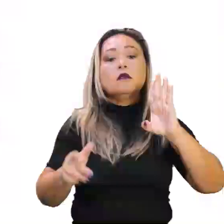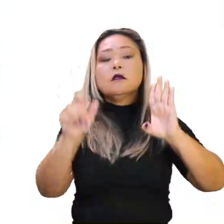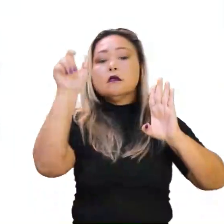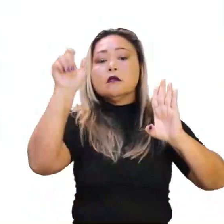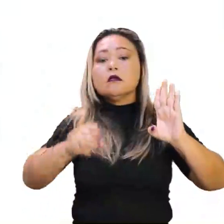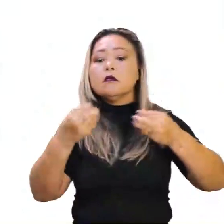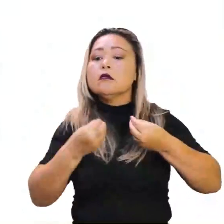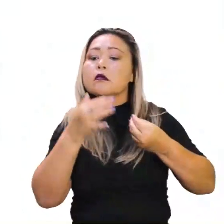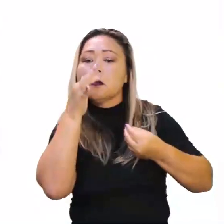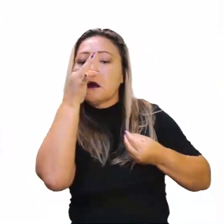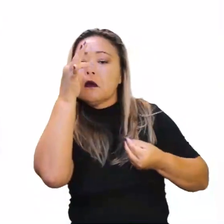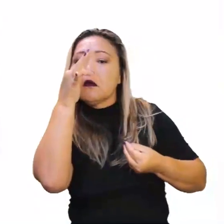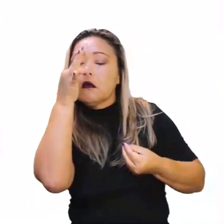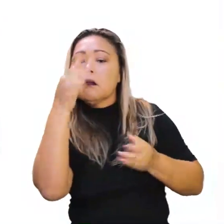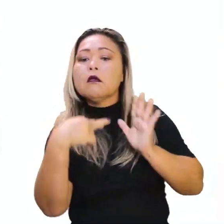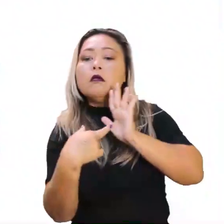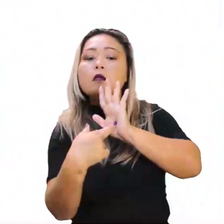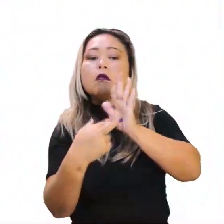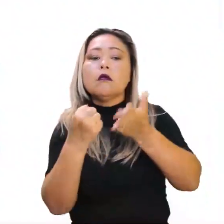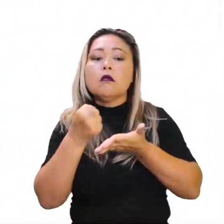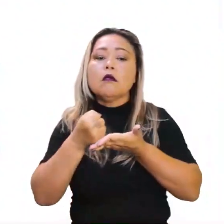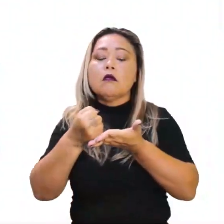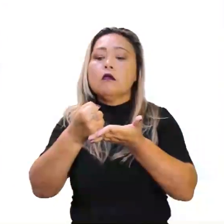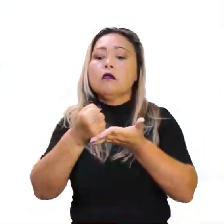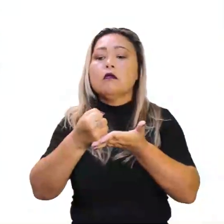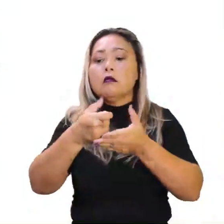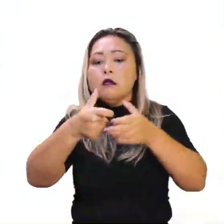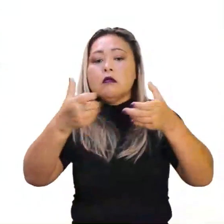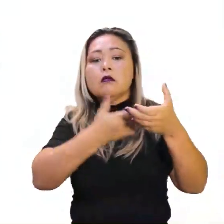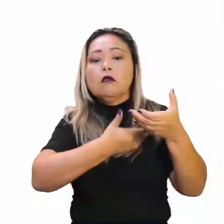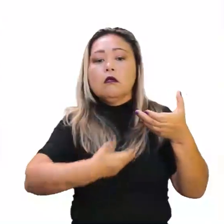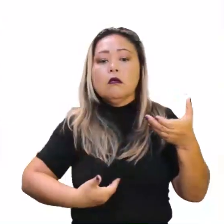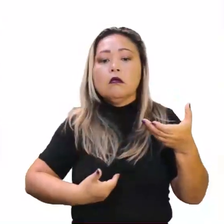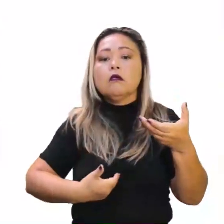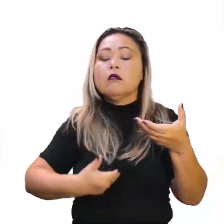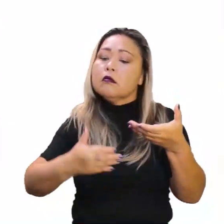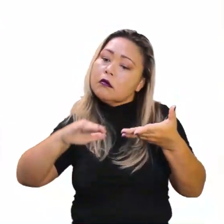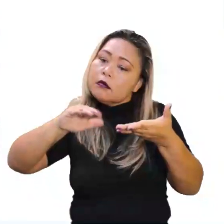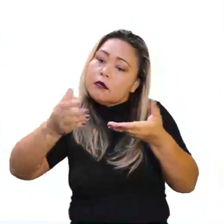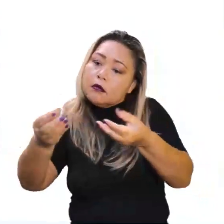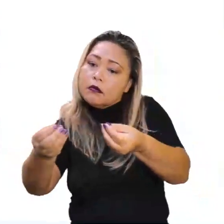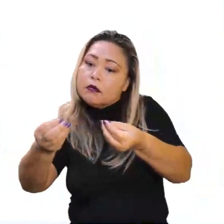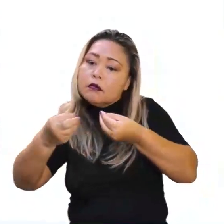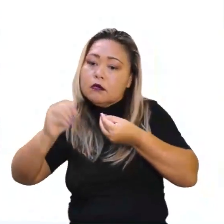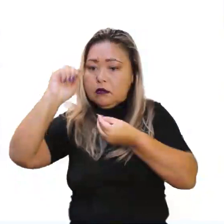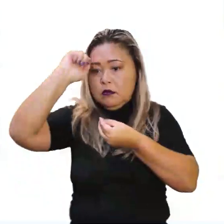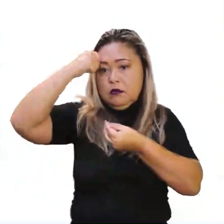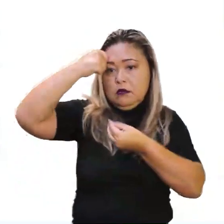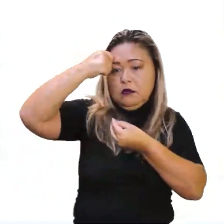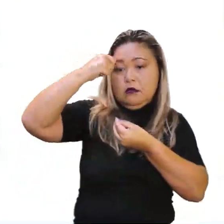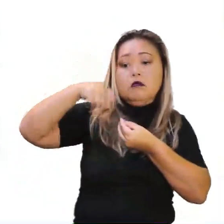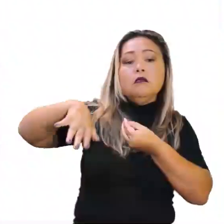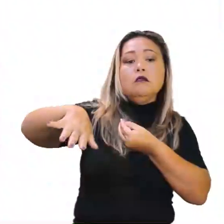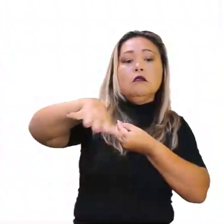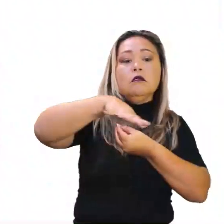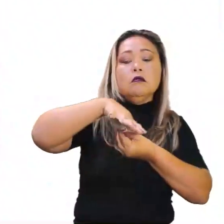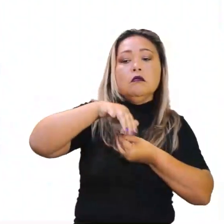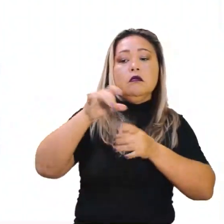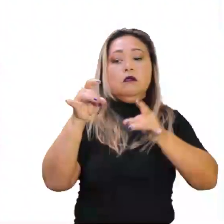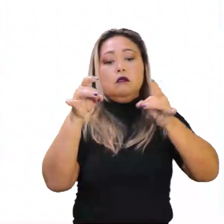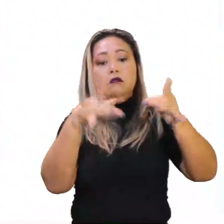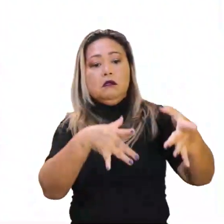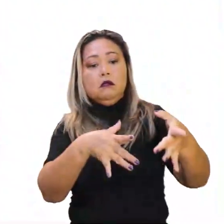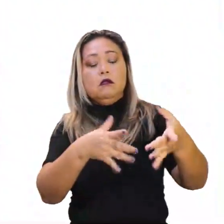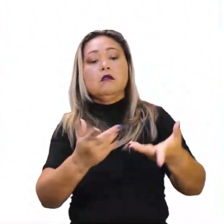O homem que oferece flor representa o apoio crescente do governo para retirar os negros da situação de